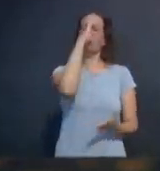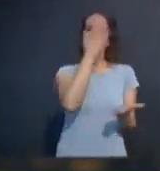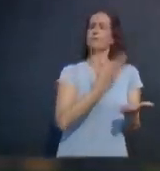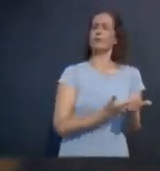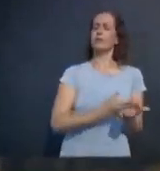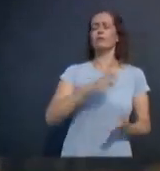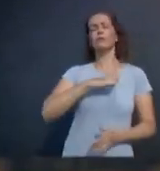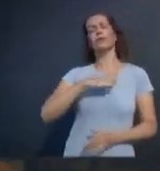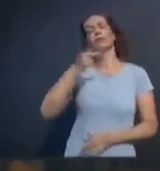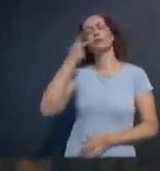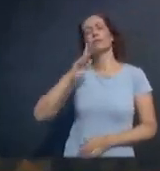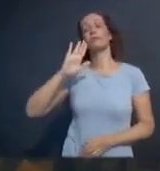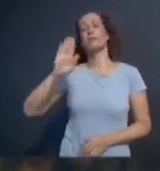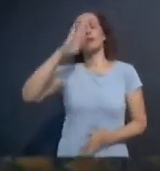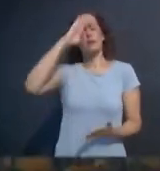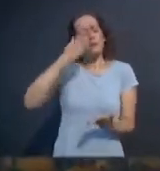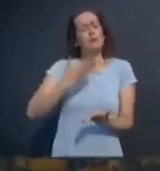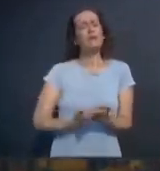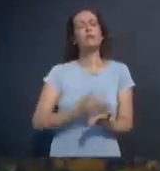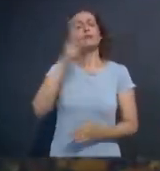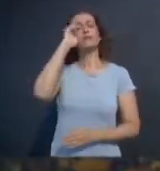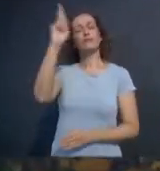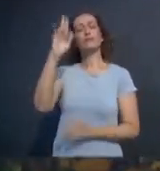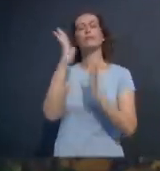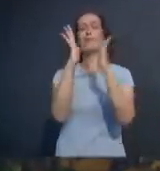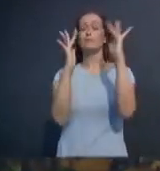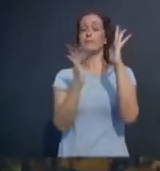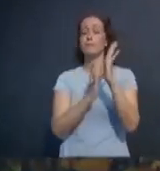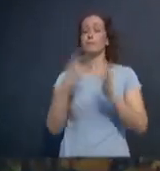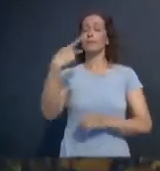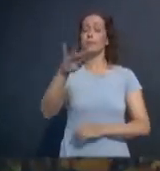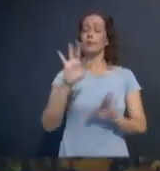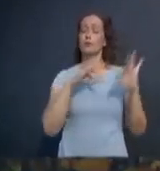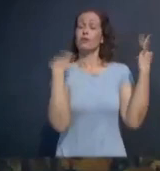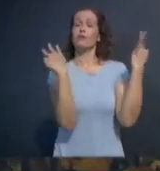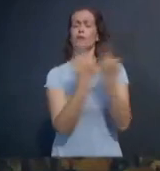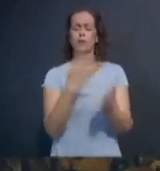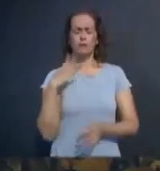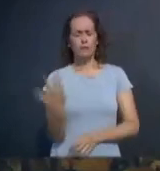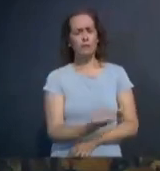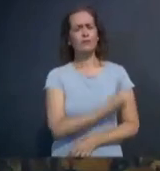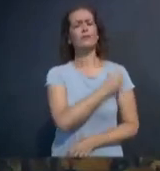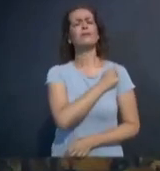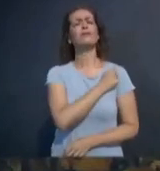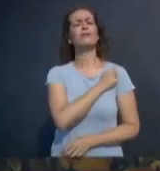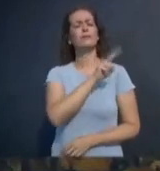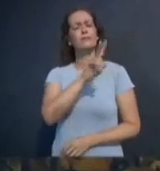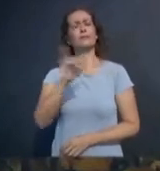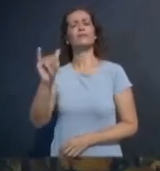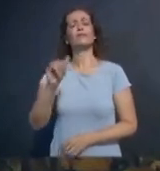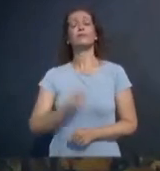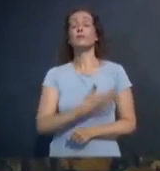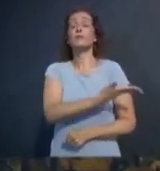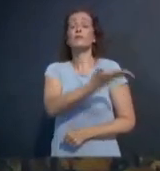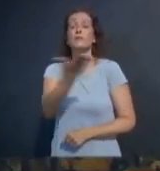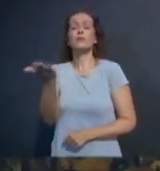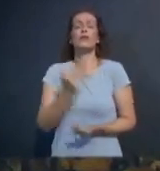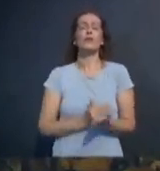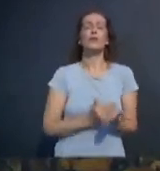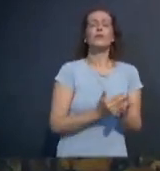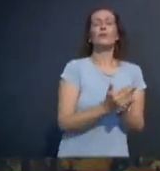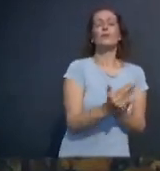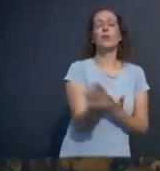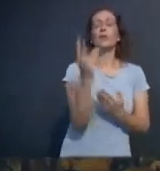promessa: crê no Senhor Jesus, será salvo tu e a tua casa. Minha irmã, quando você começa a